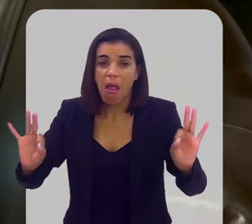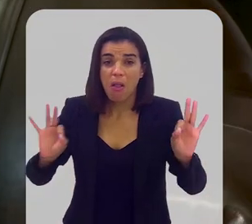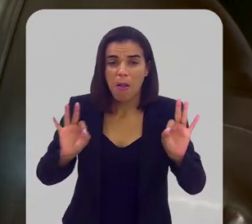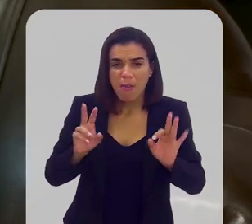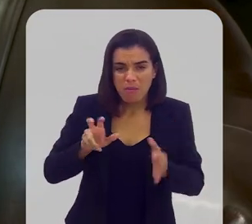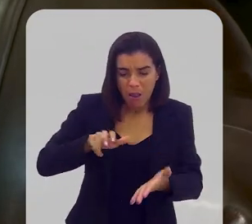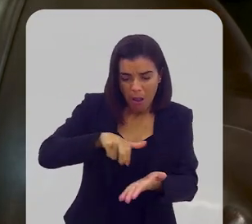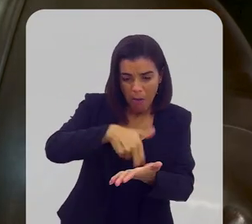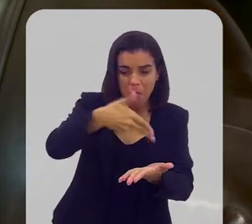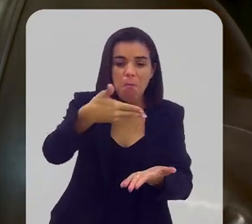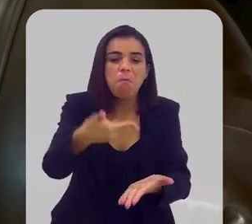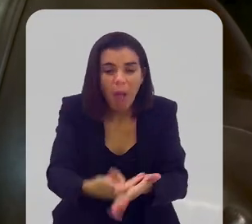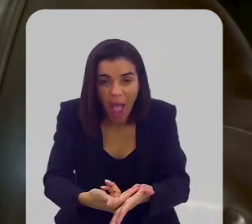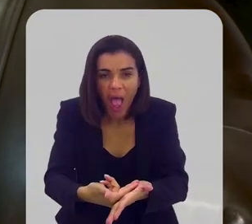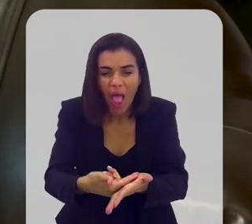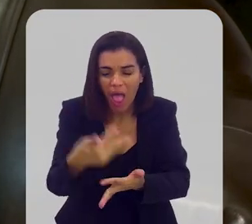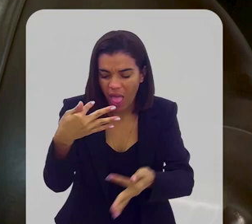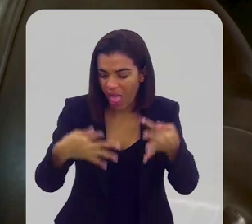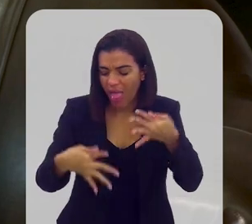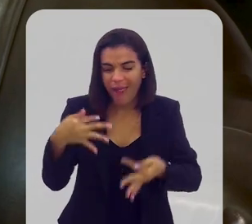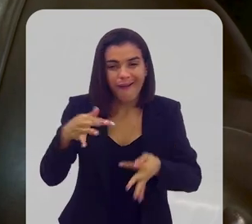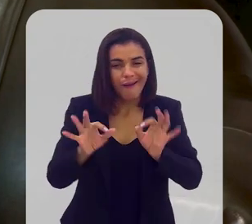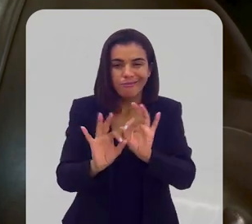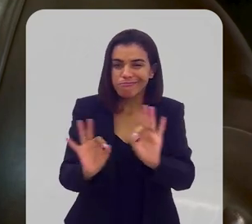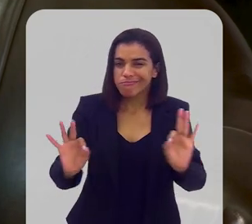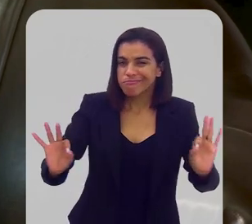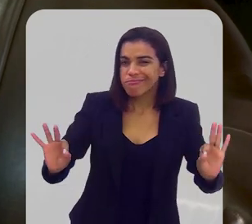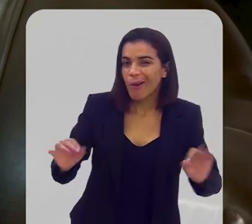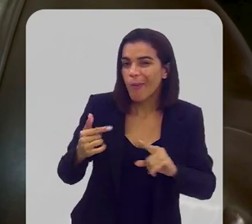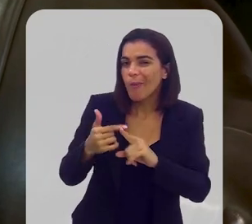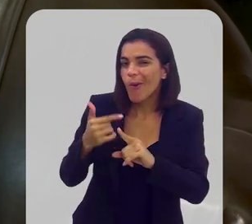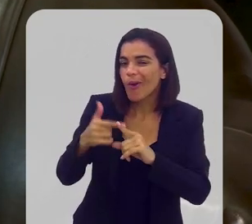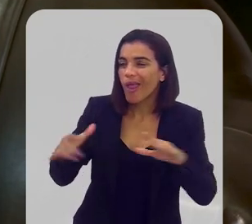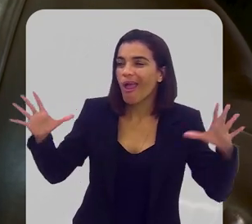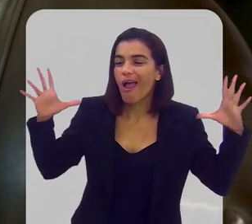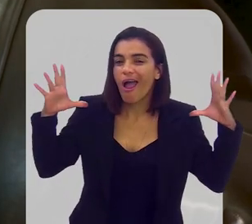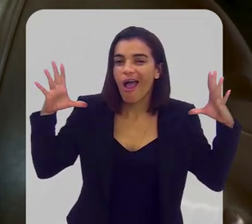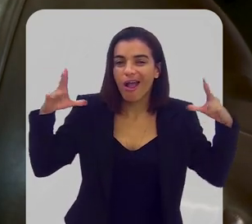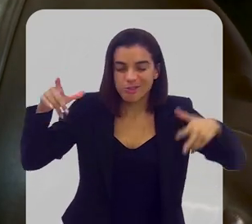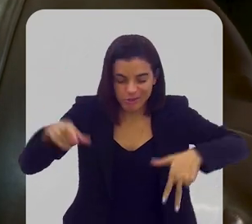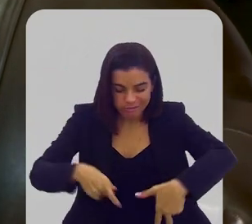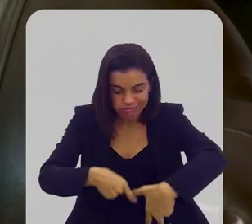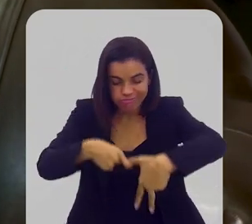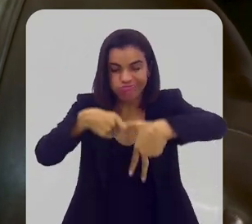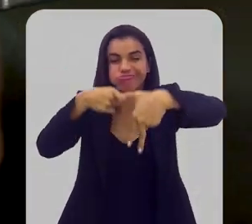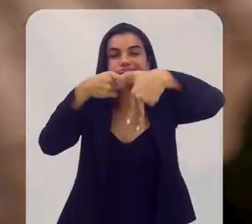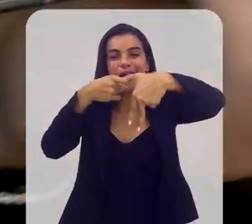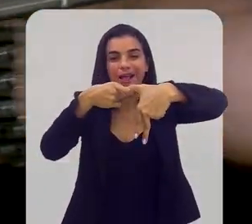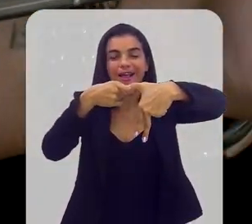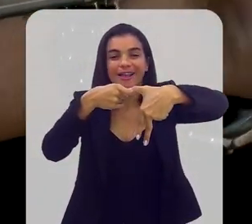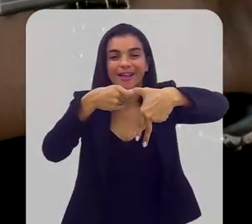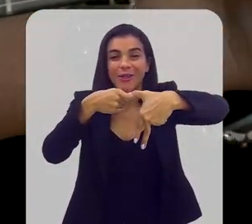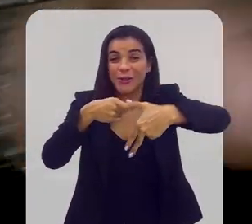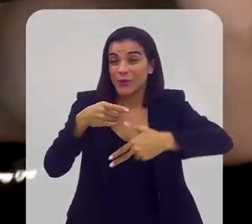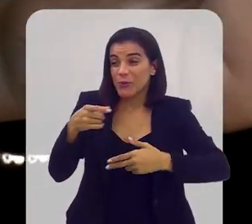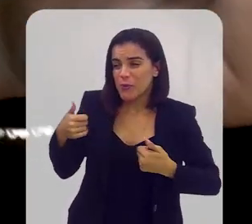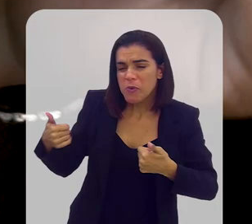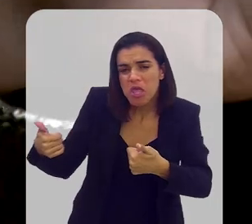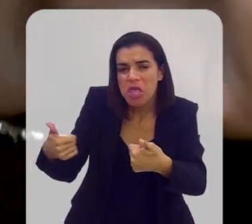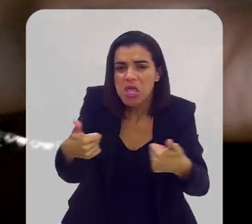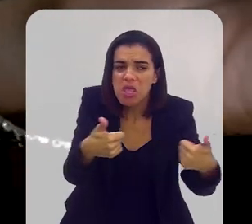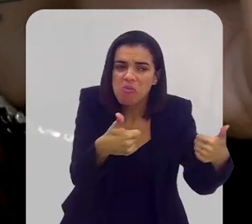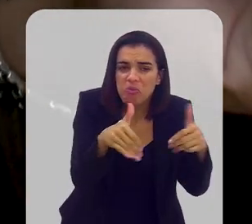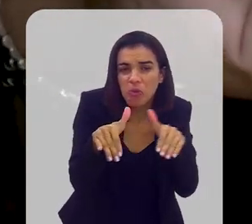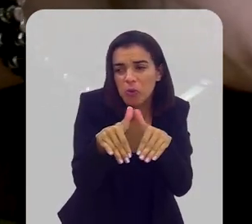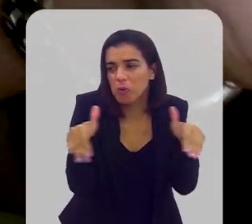Mesmo caindo não vou me machucar, porque seus anjos irão me amparar.